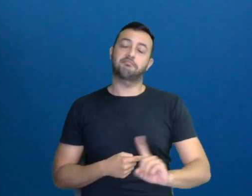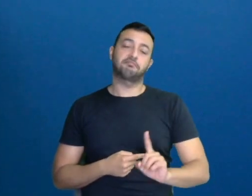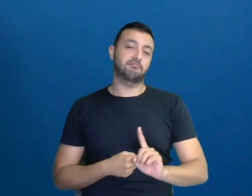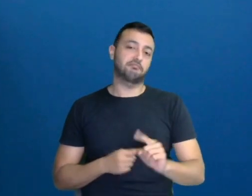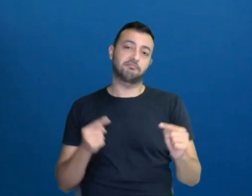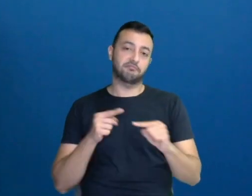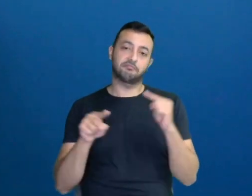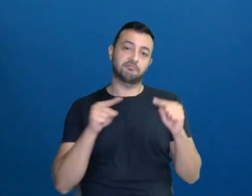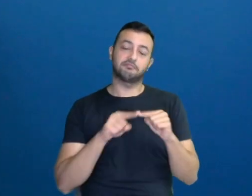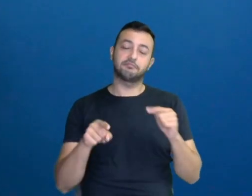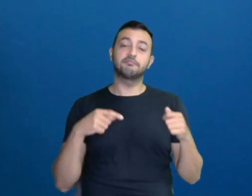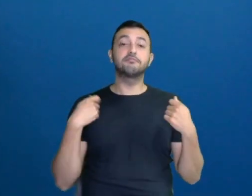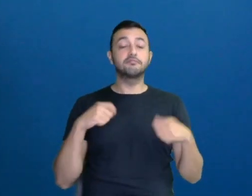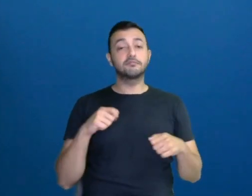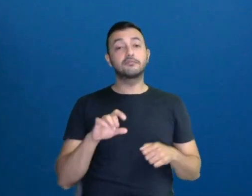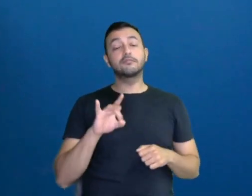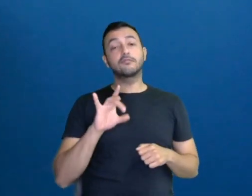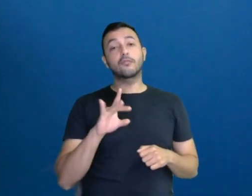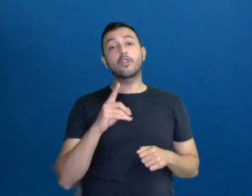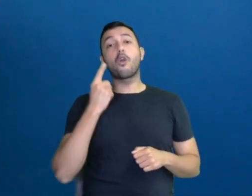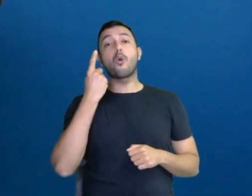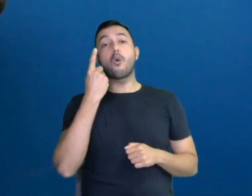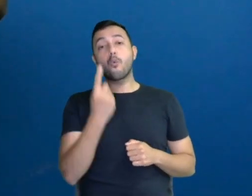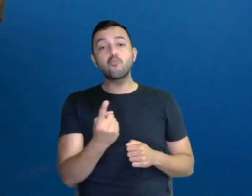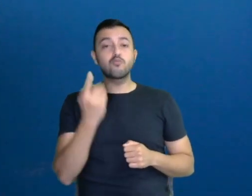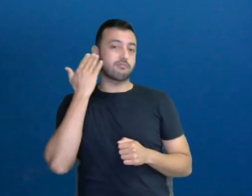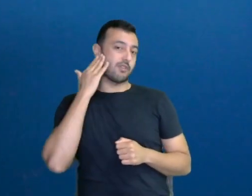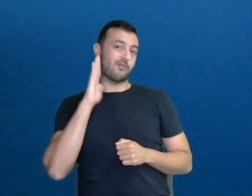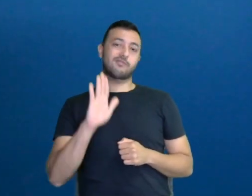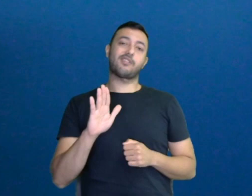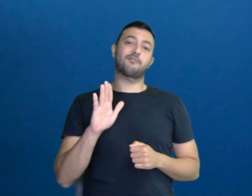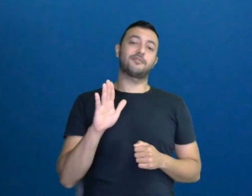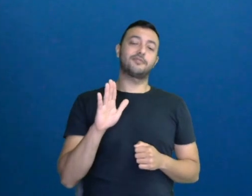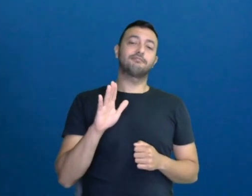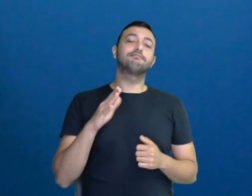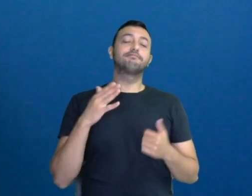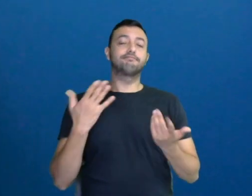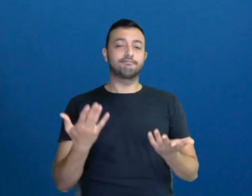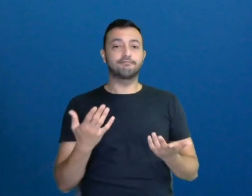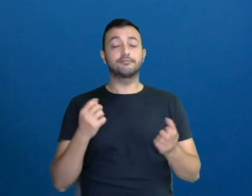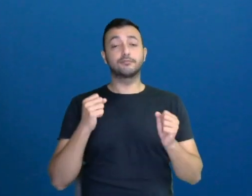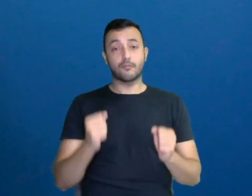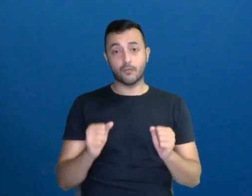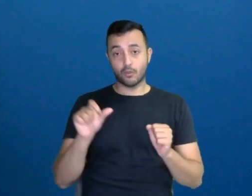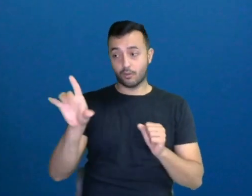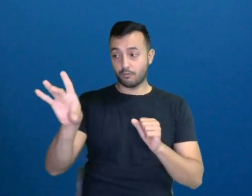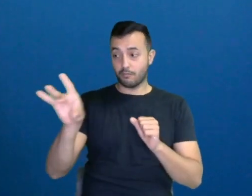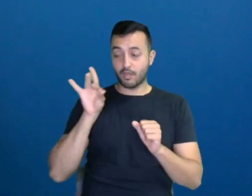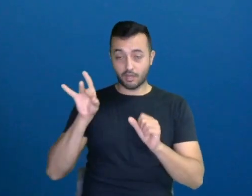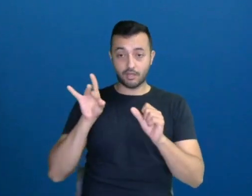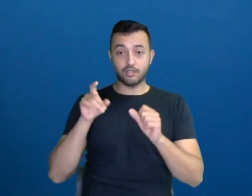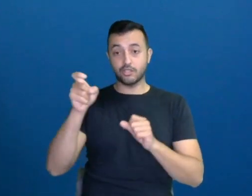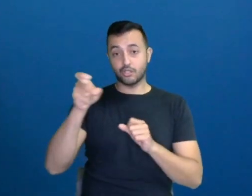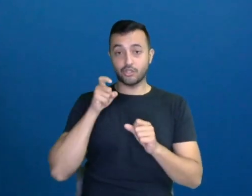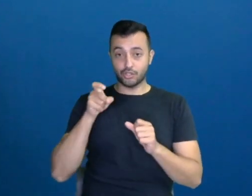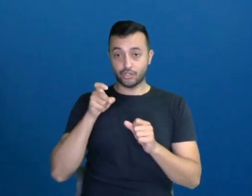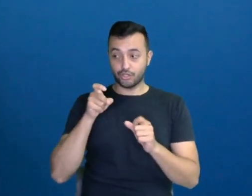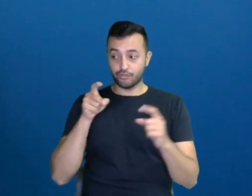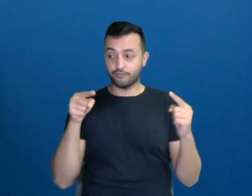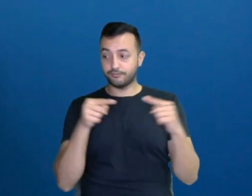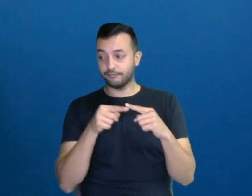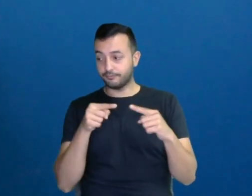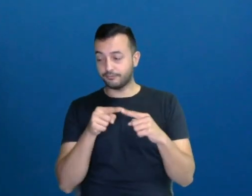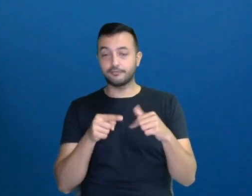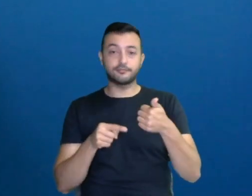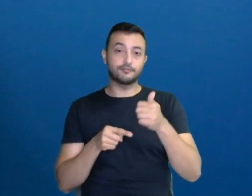gente tem que ter apenas um valor desconhecido na nossa proporção. Então, você pode pegar aqui, ó, x, que